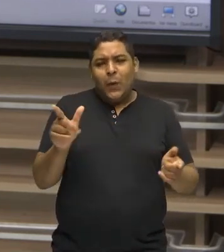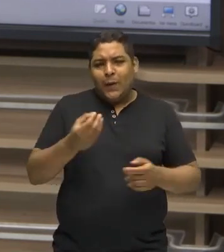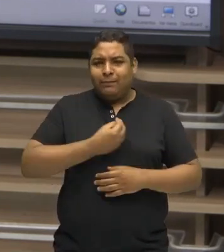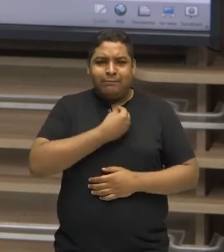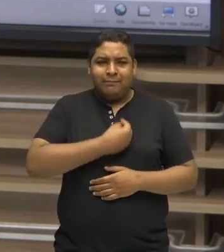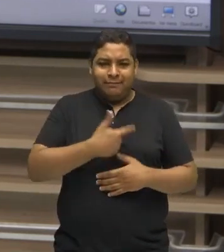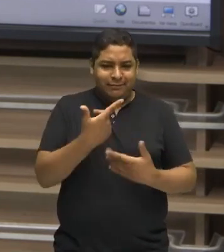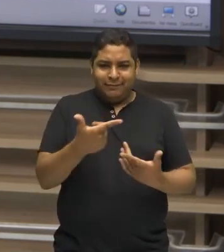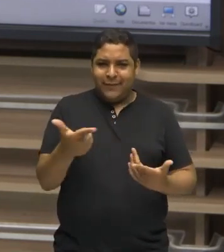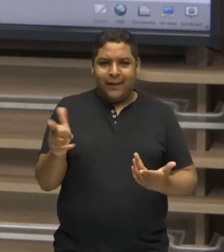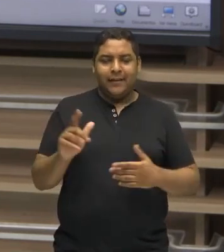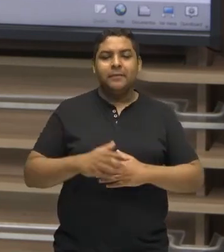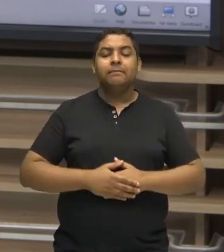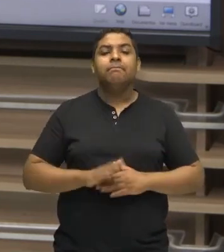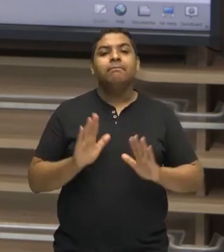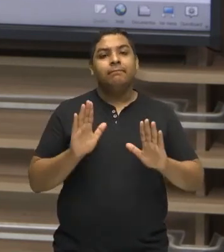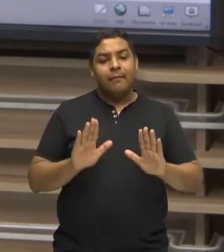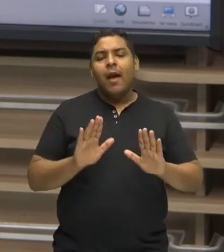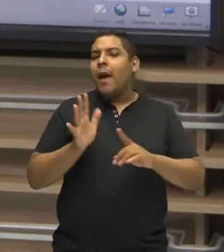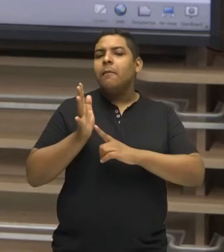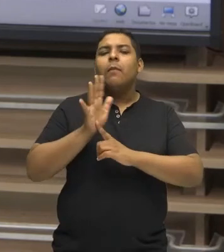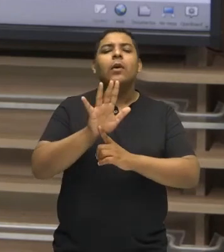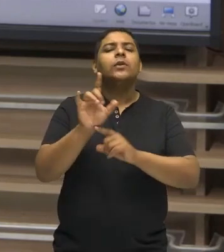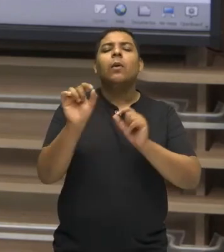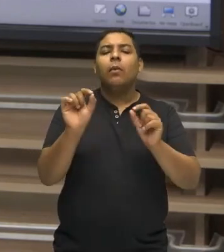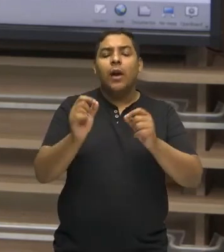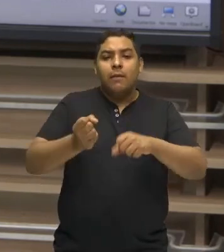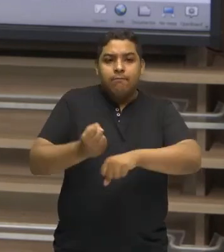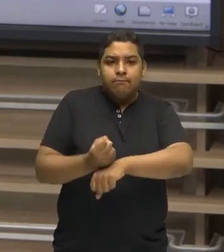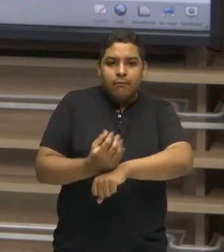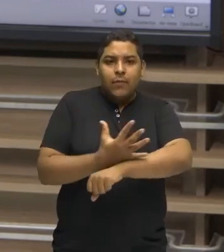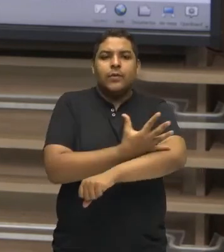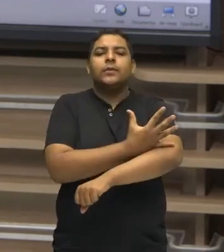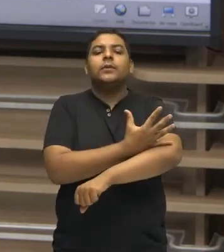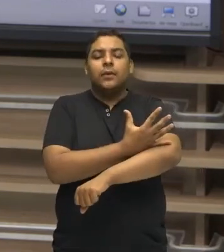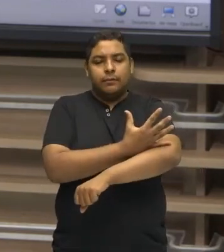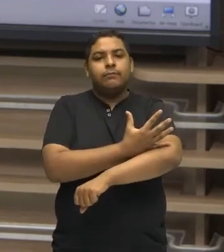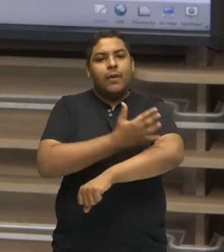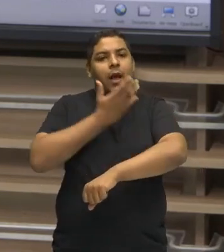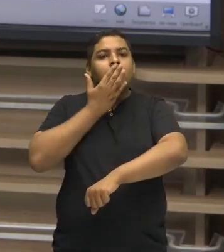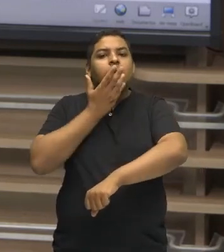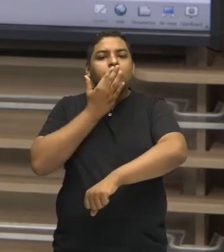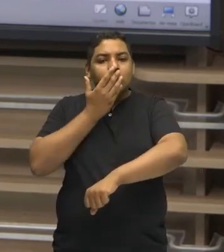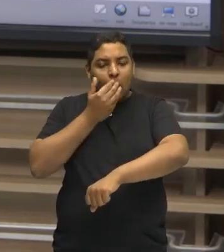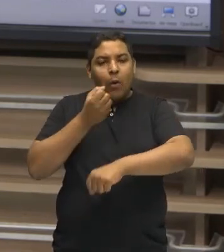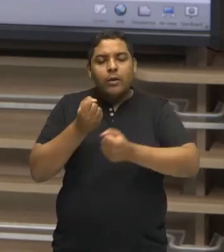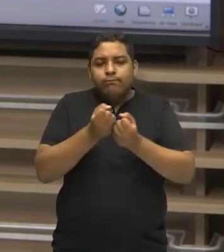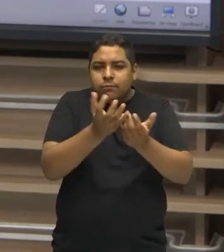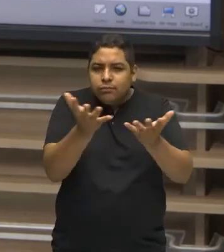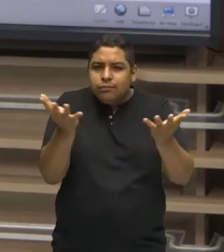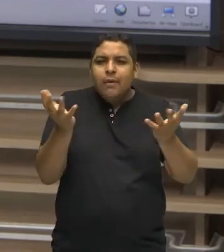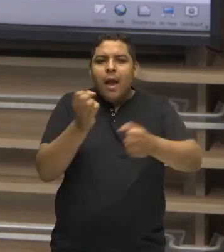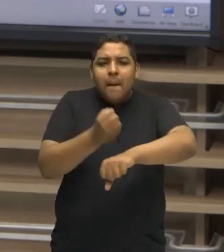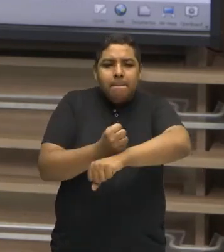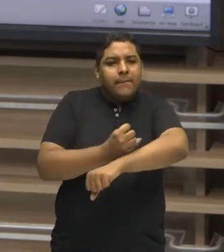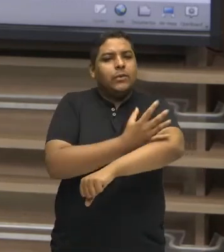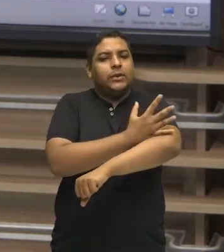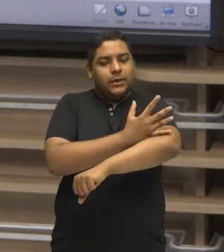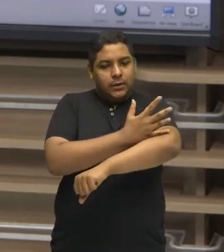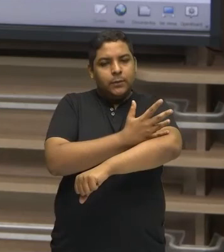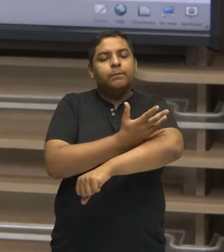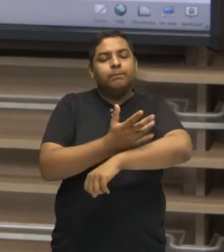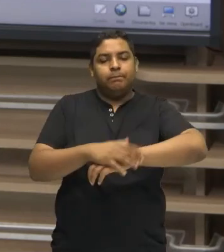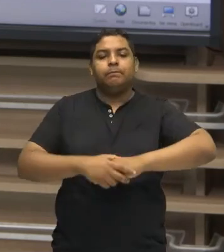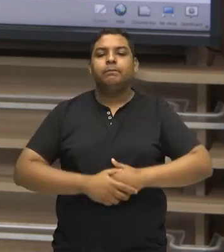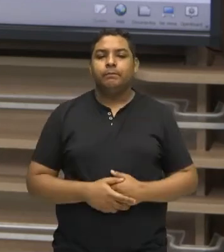ele quis ali mostrar ali uma emoção, né? Isso porque as cores, elas transmitem emoção. Então, ele queria mostrar